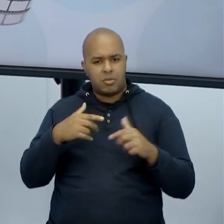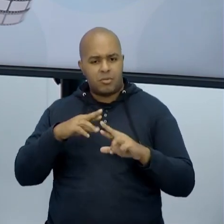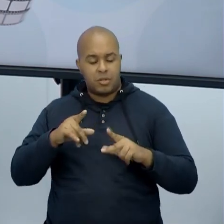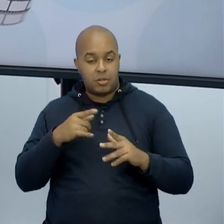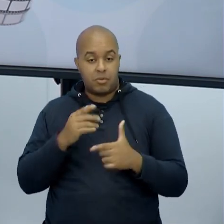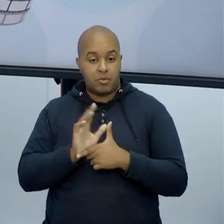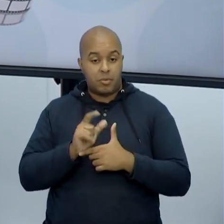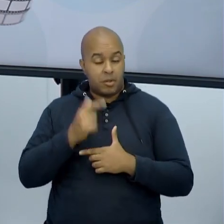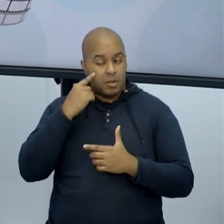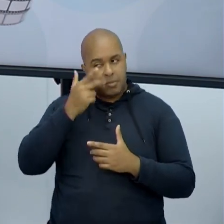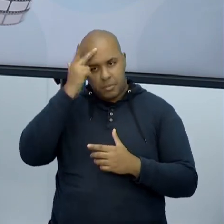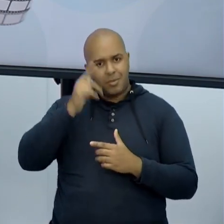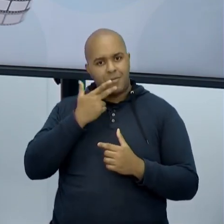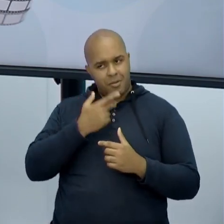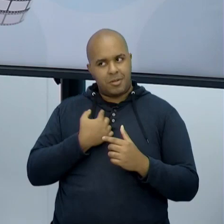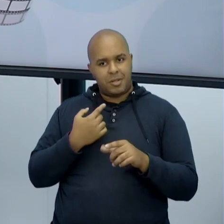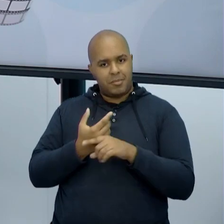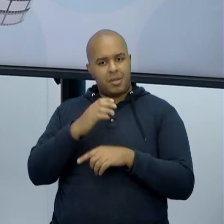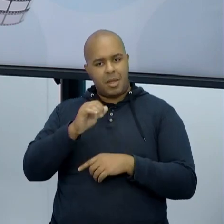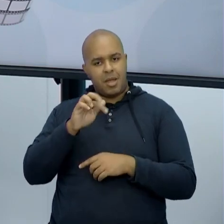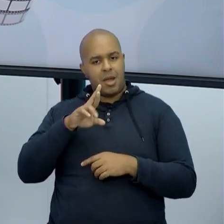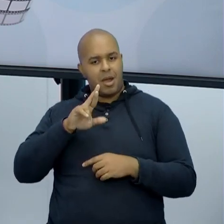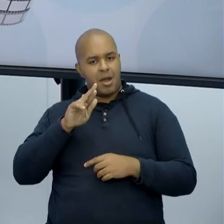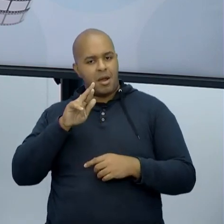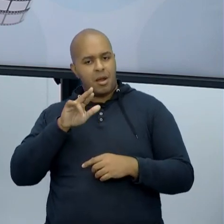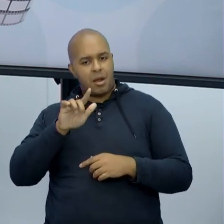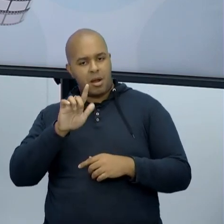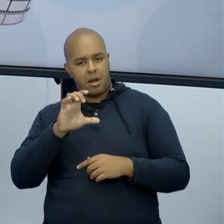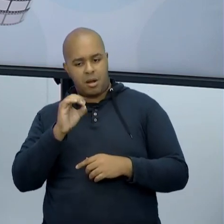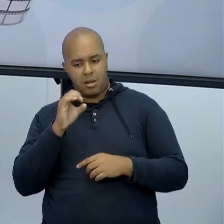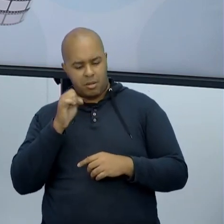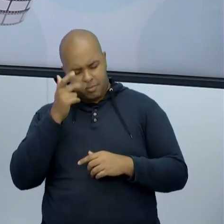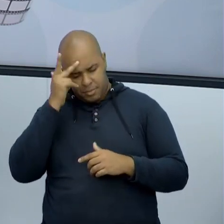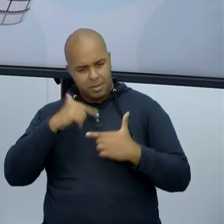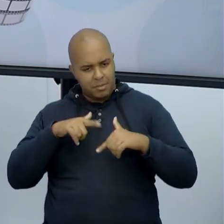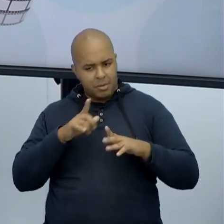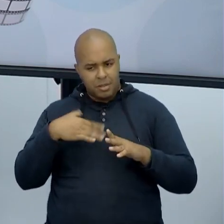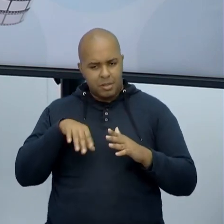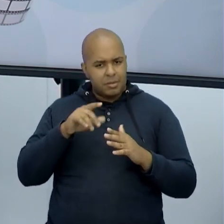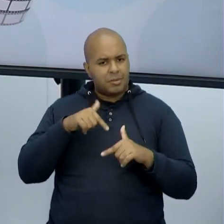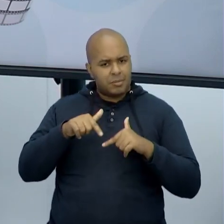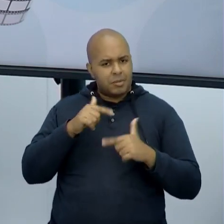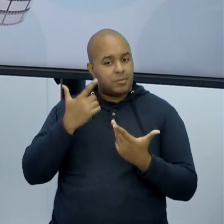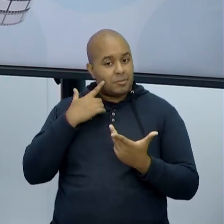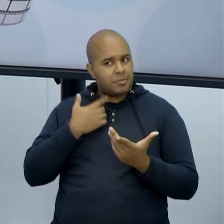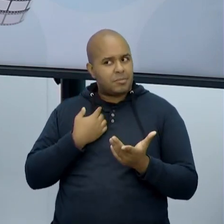filmes dessas pessoas que eu falei, Carlos Saldanha e tal, gente que trabalhou no cinema nacional, que trabalha no cinema